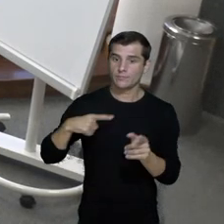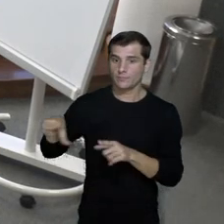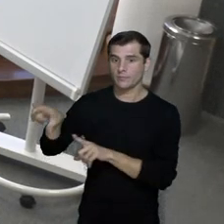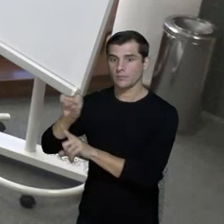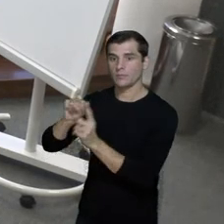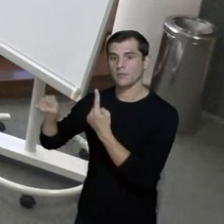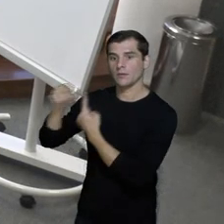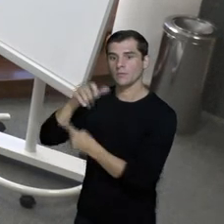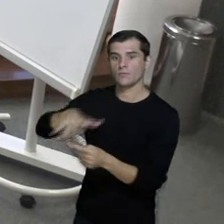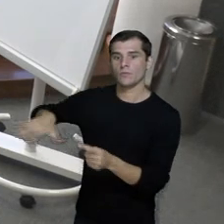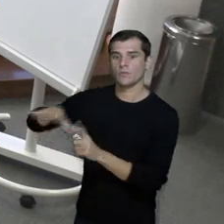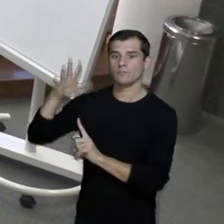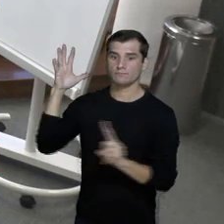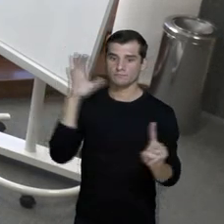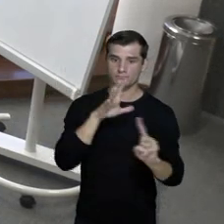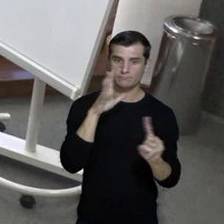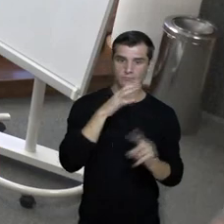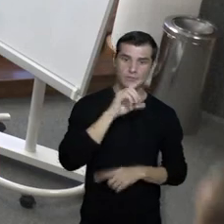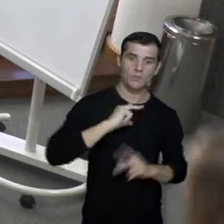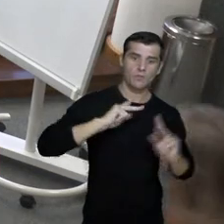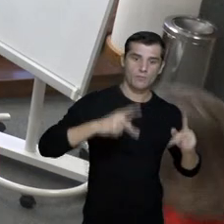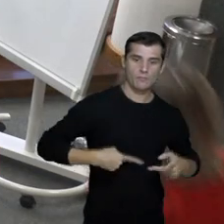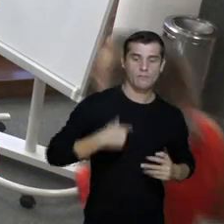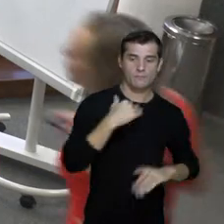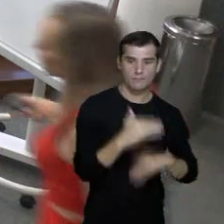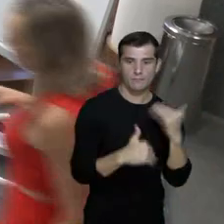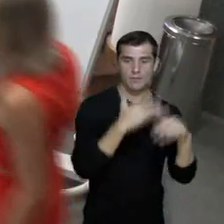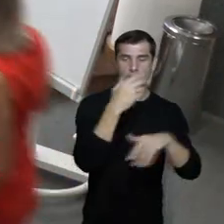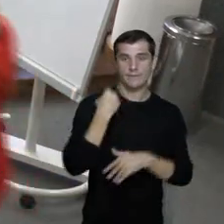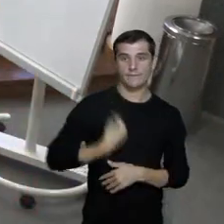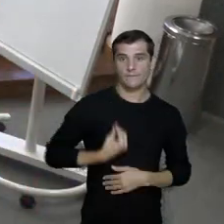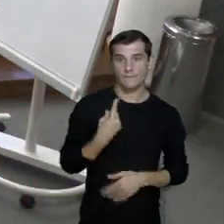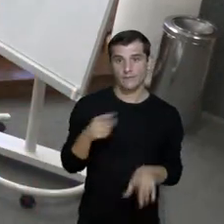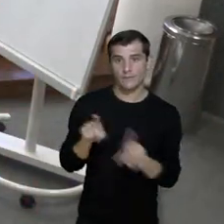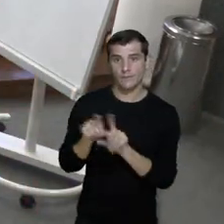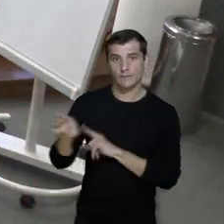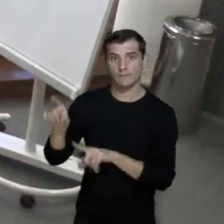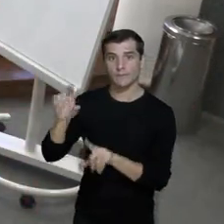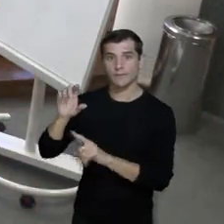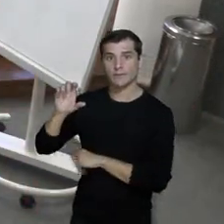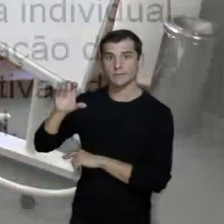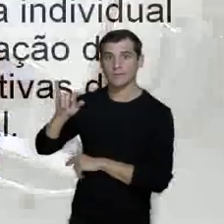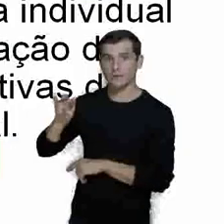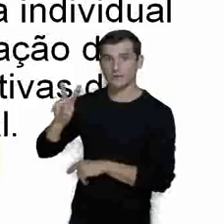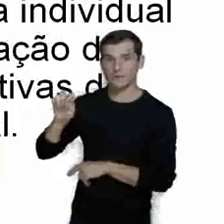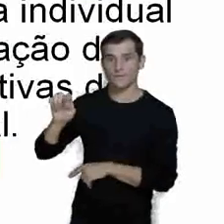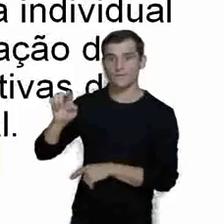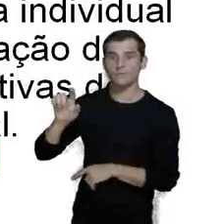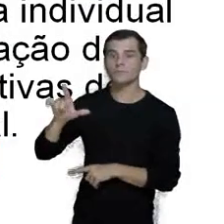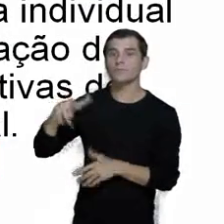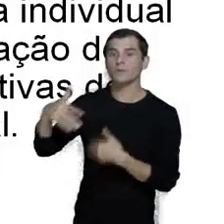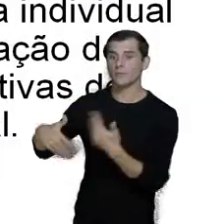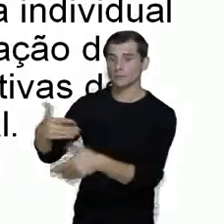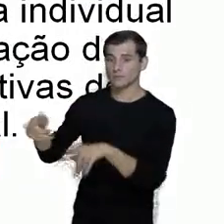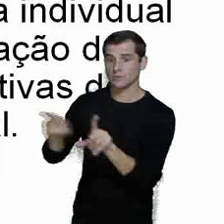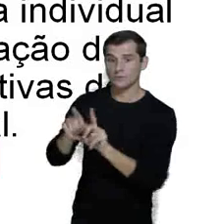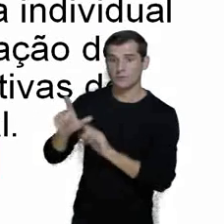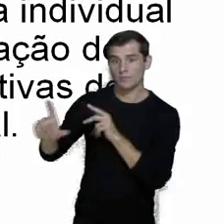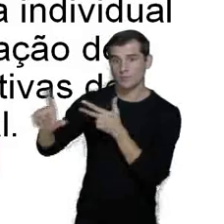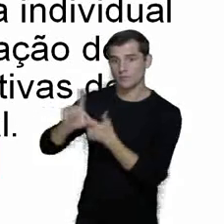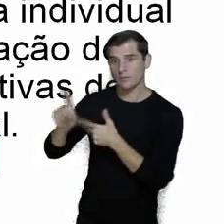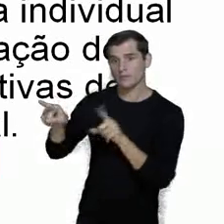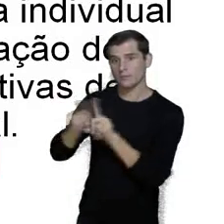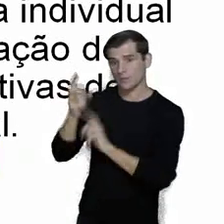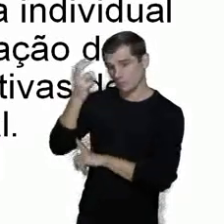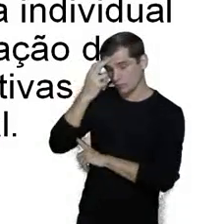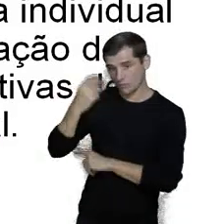humano na formação da Cidadania Deixa eu só encerrar ali os processos educativos e culturais t o papel Central